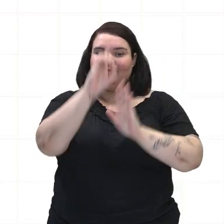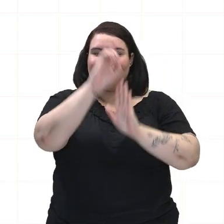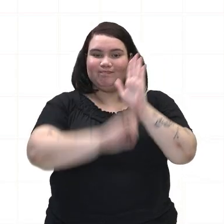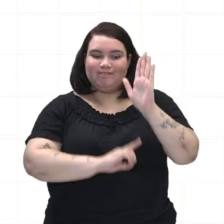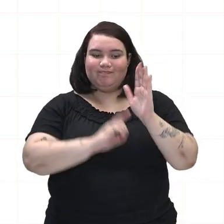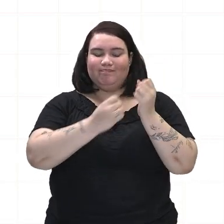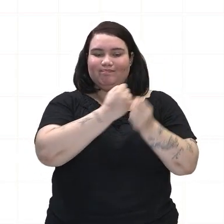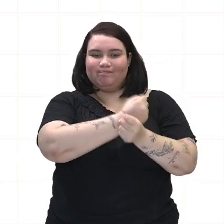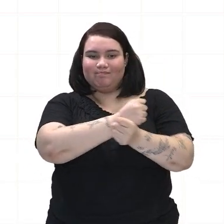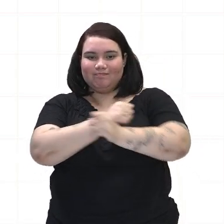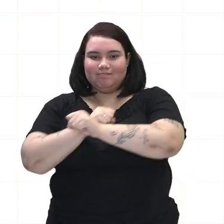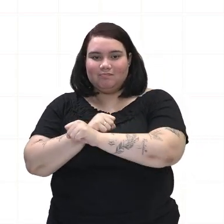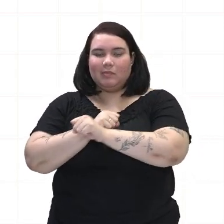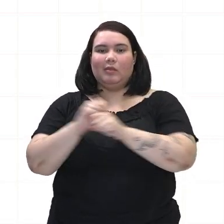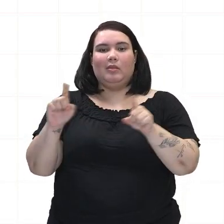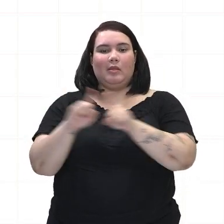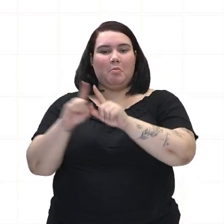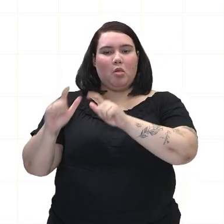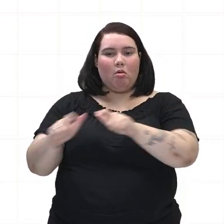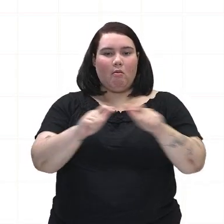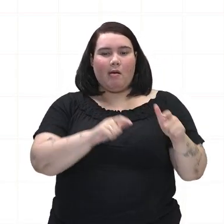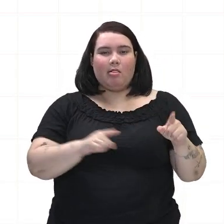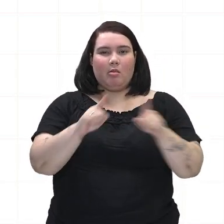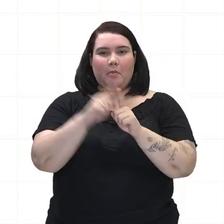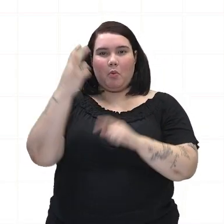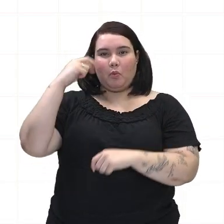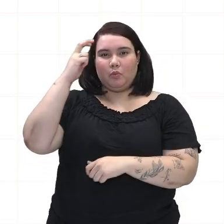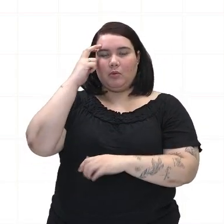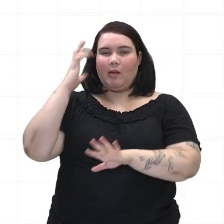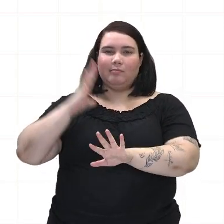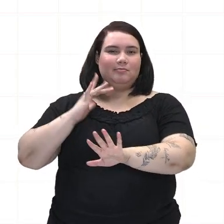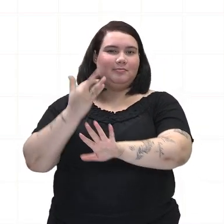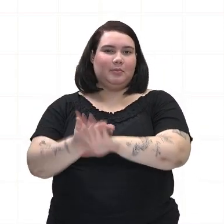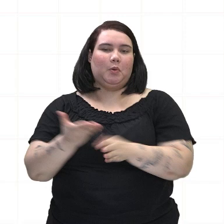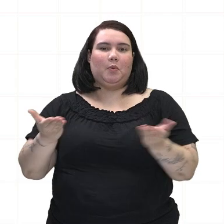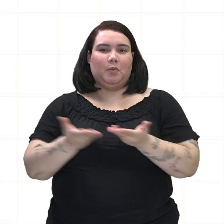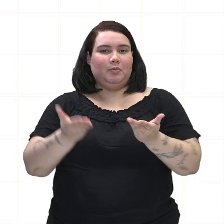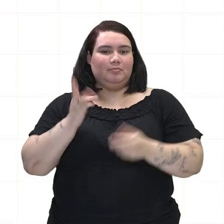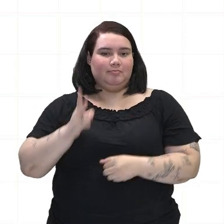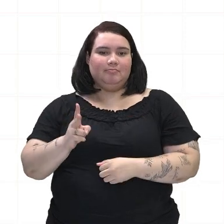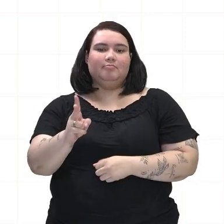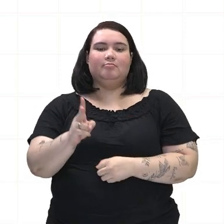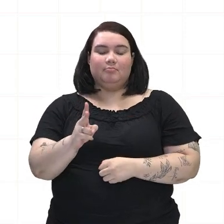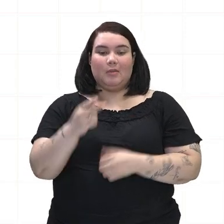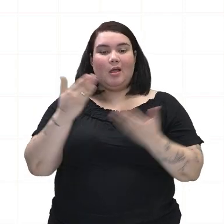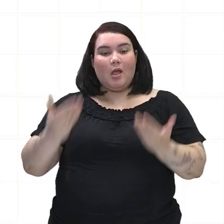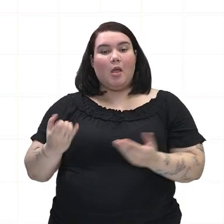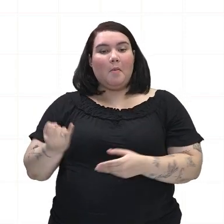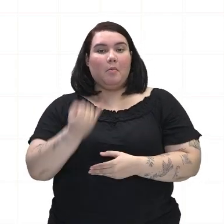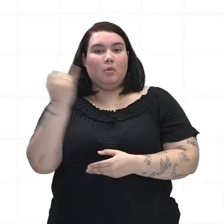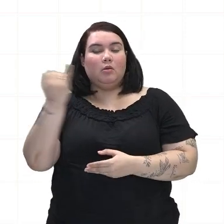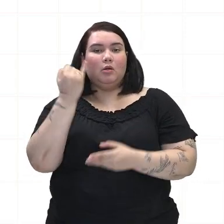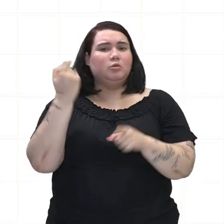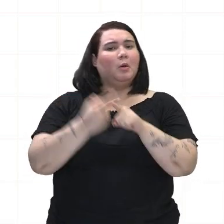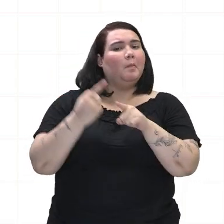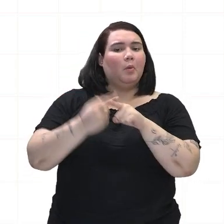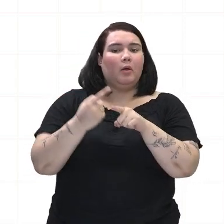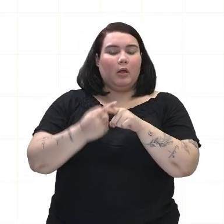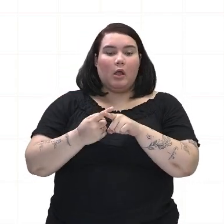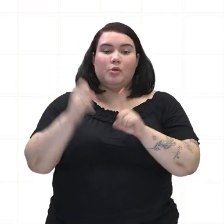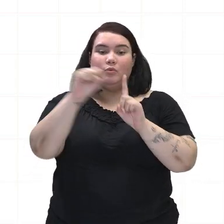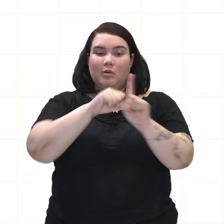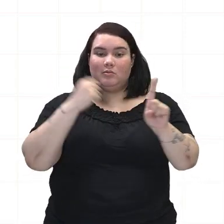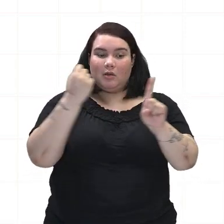seus direitos, territórios e culturas continua até hoje, sendo fundamental para a construção de